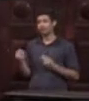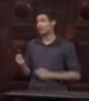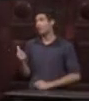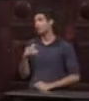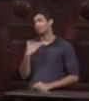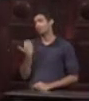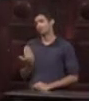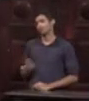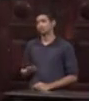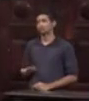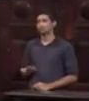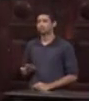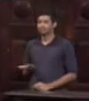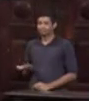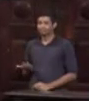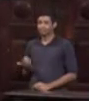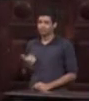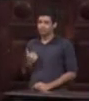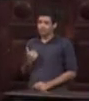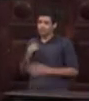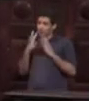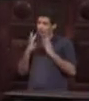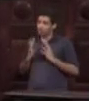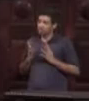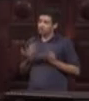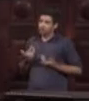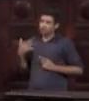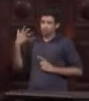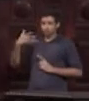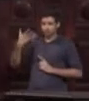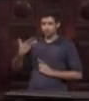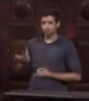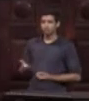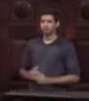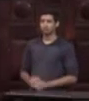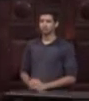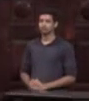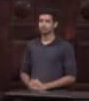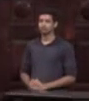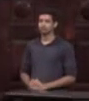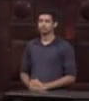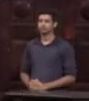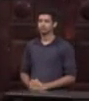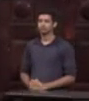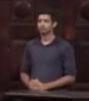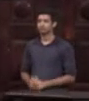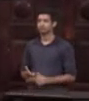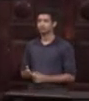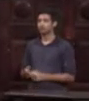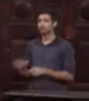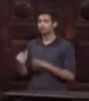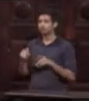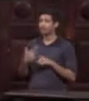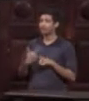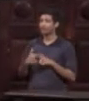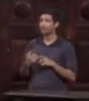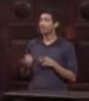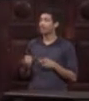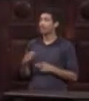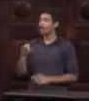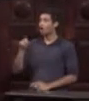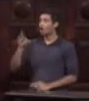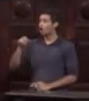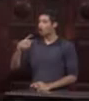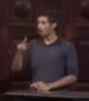morte. Então, eu chamo aqui a atenção, venho a essa tribuna, chamar a atenção aos órgãos competentes, ao